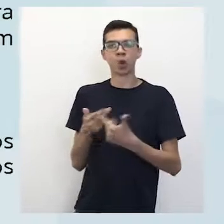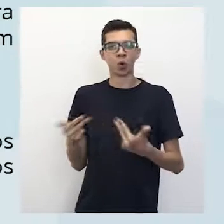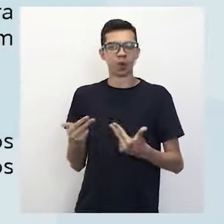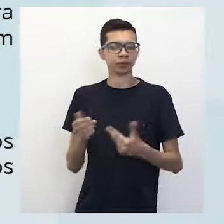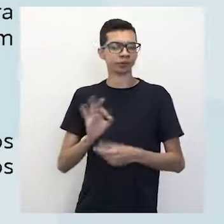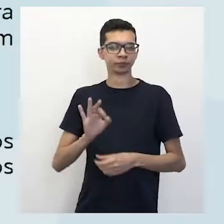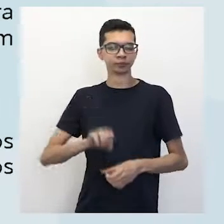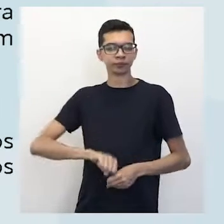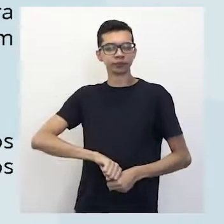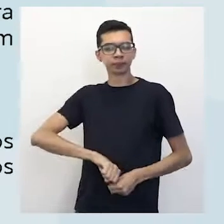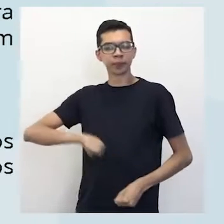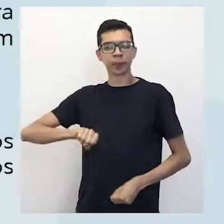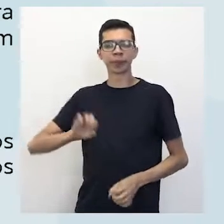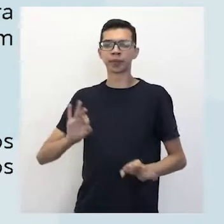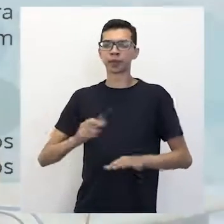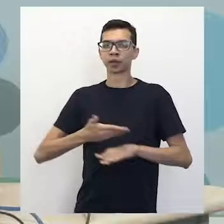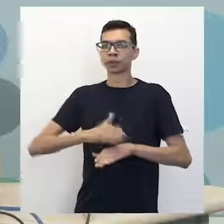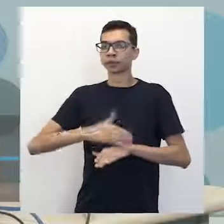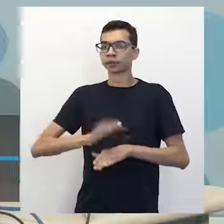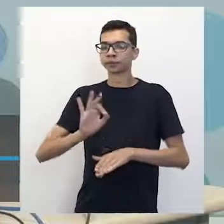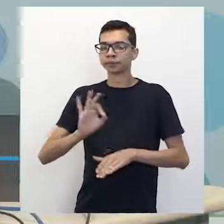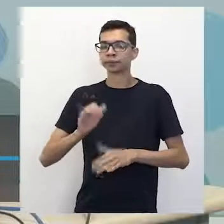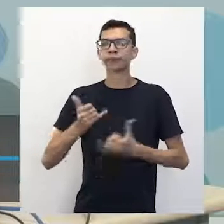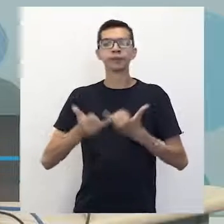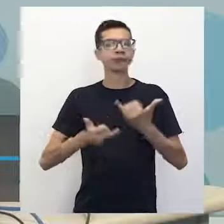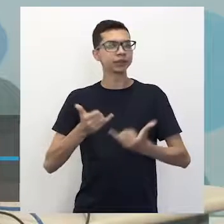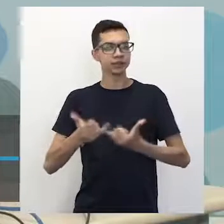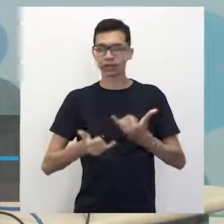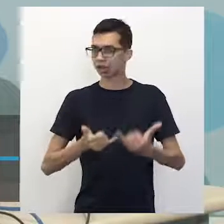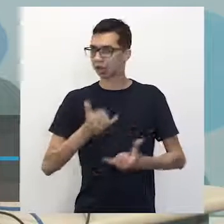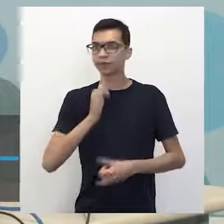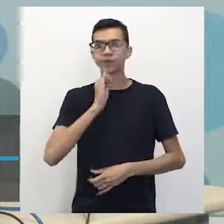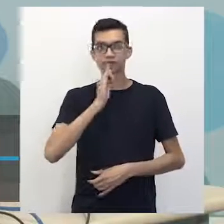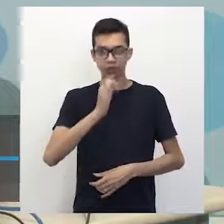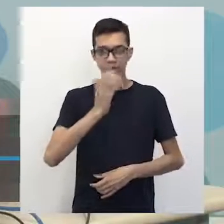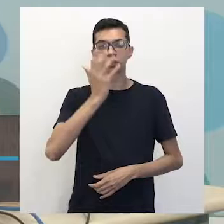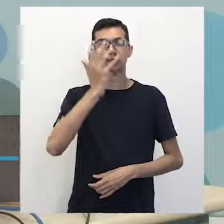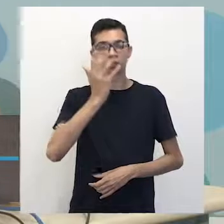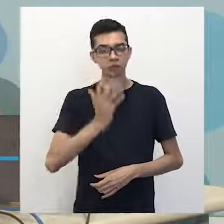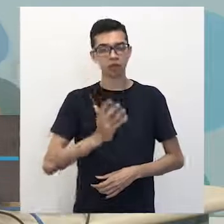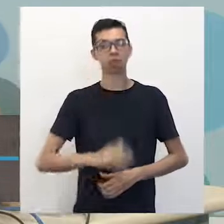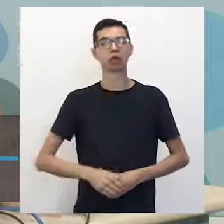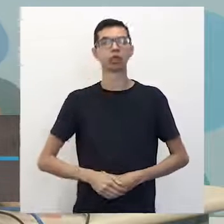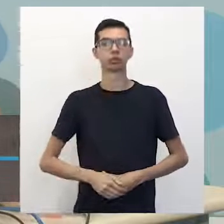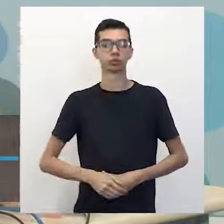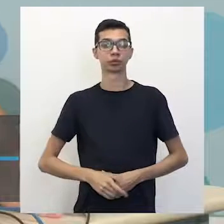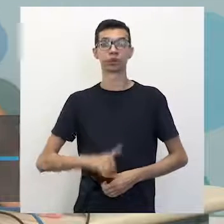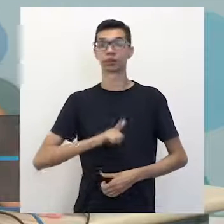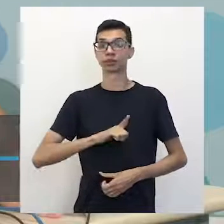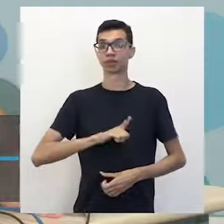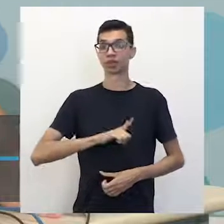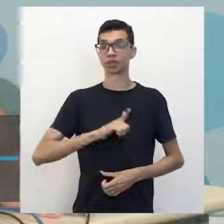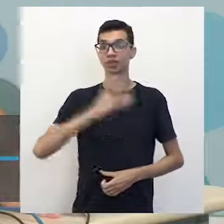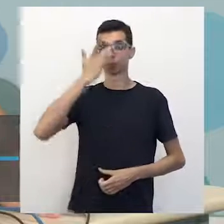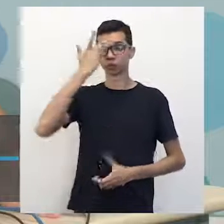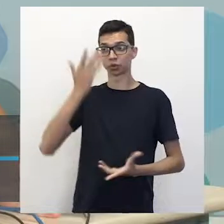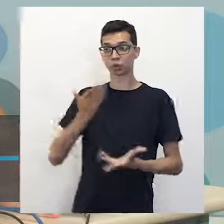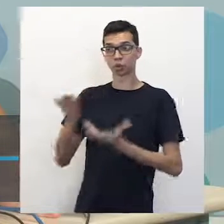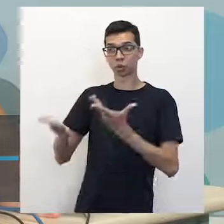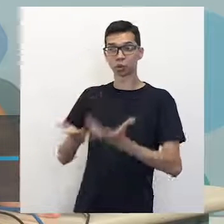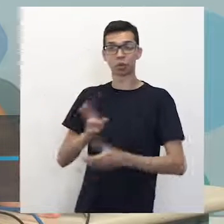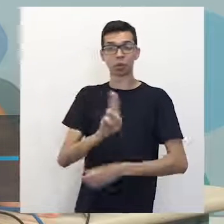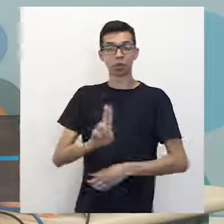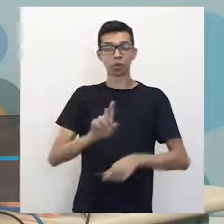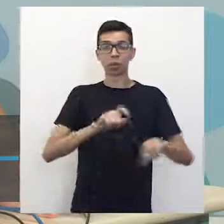treinamento, tá? Então, sem brincadeira, existiam servos que iam lutar com os próprios instrumentos agrícolas, né? Não tinha